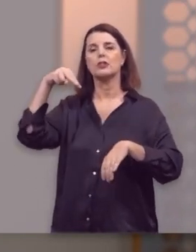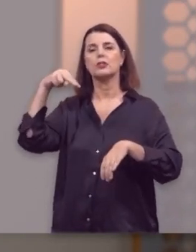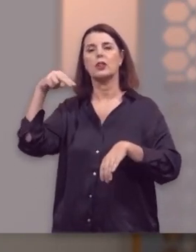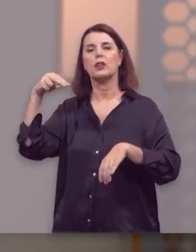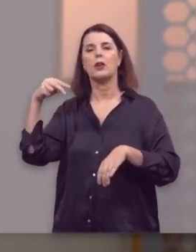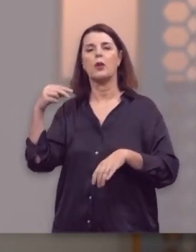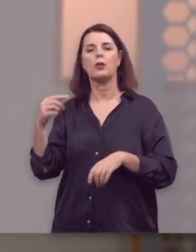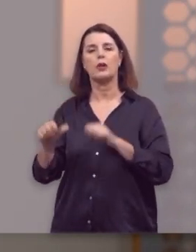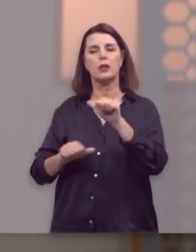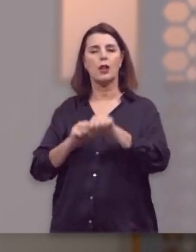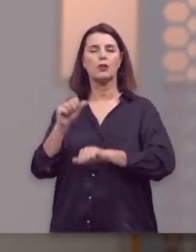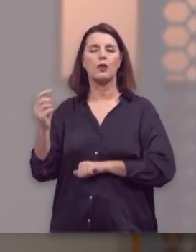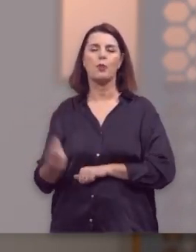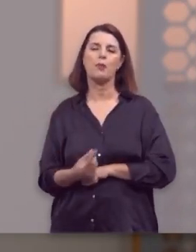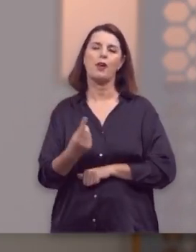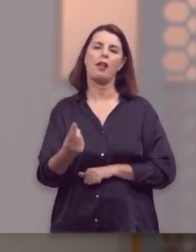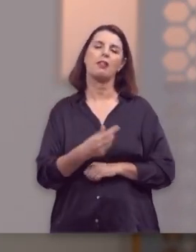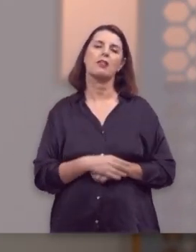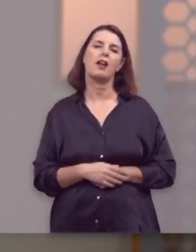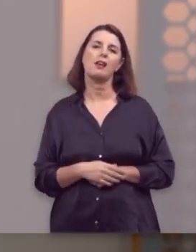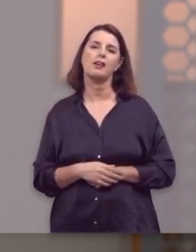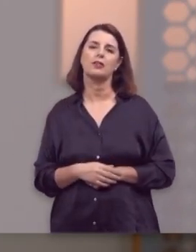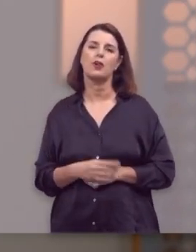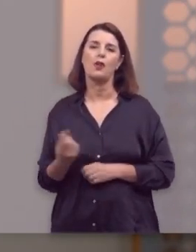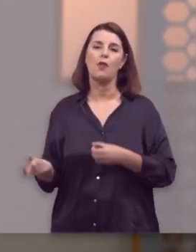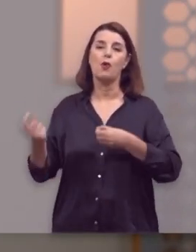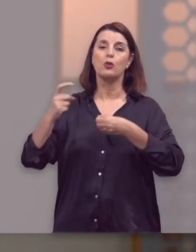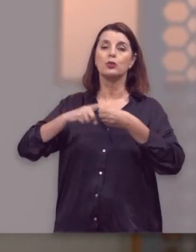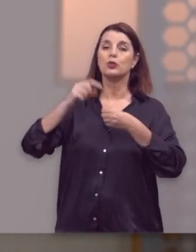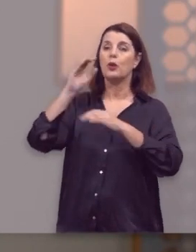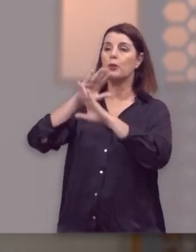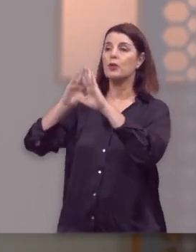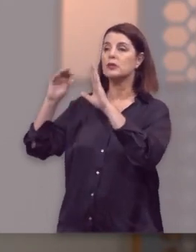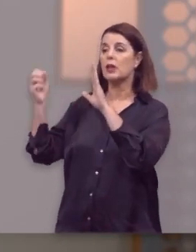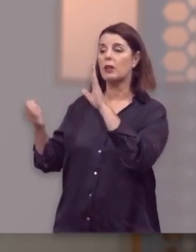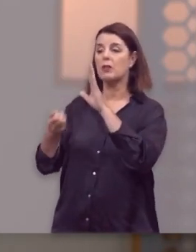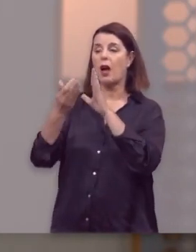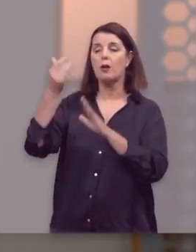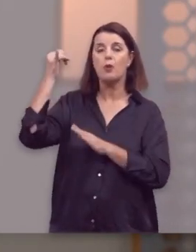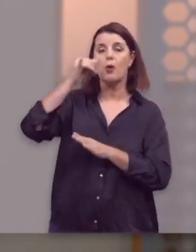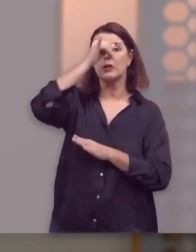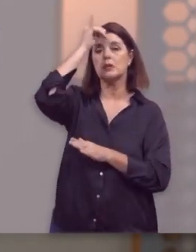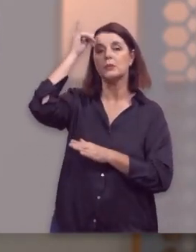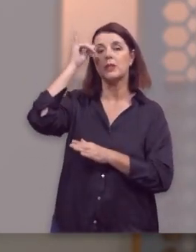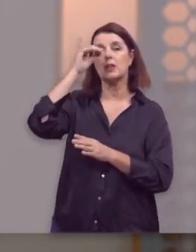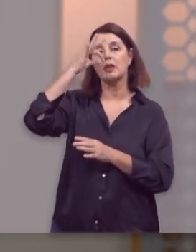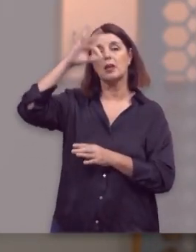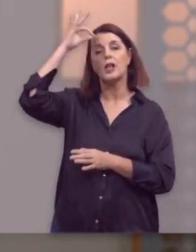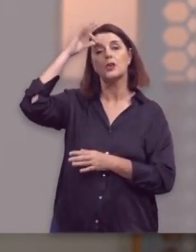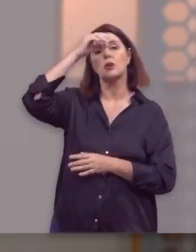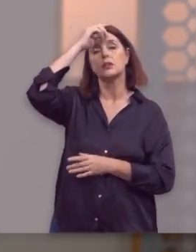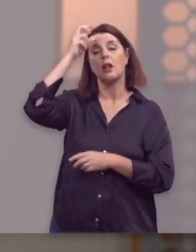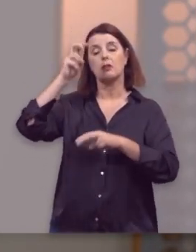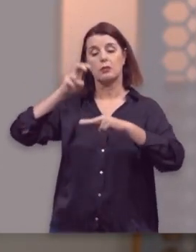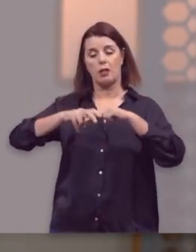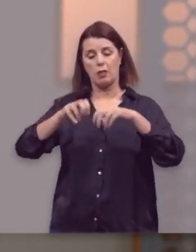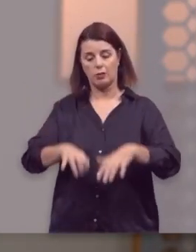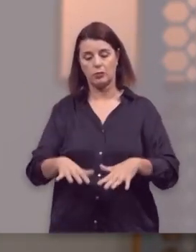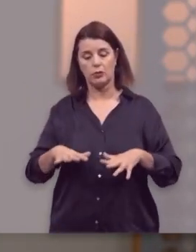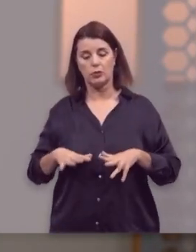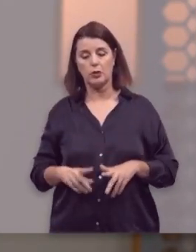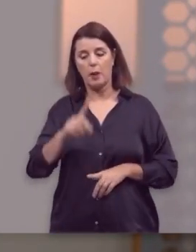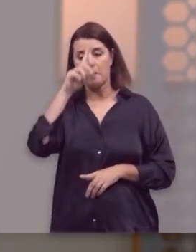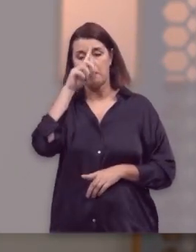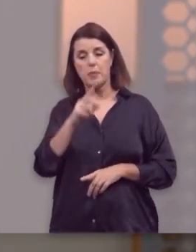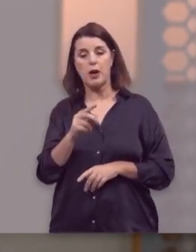inaugurando a imortalidade. Este é aquele que voltou para o céu, derramou o Espírito Santo, está assentado no trono e governa as nações e